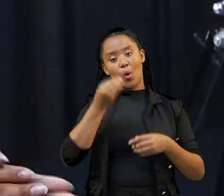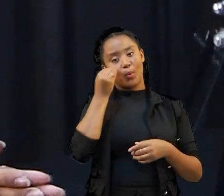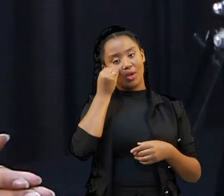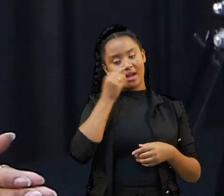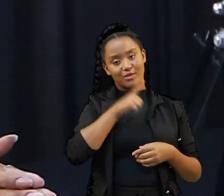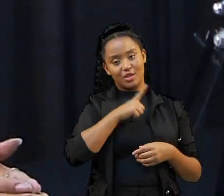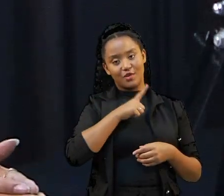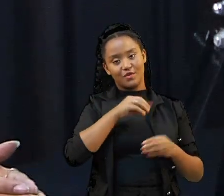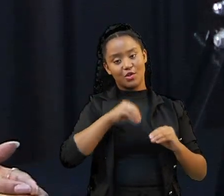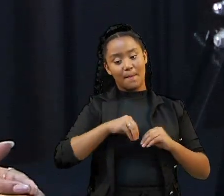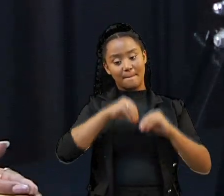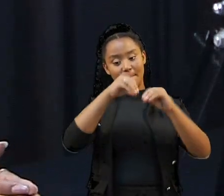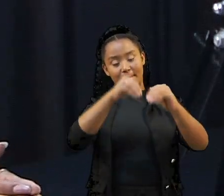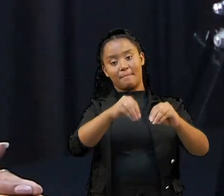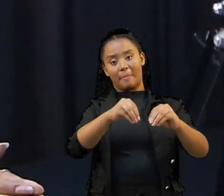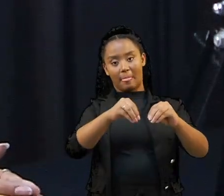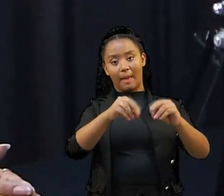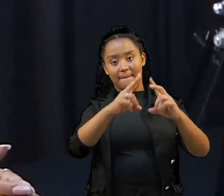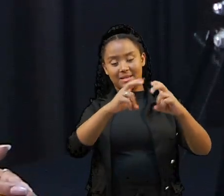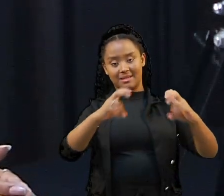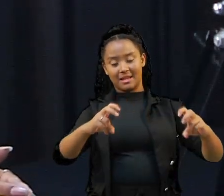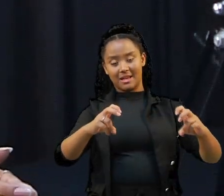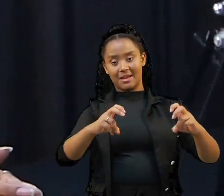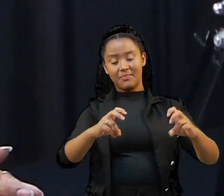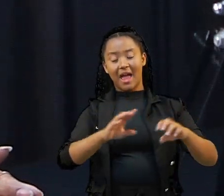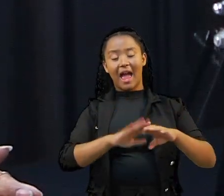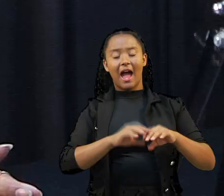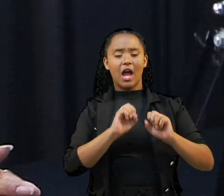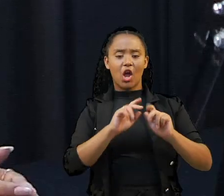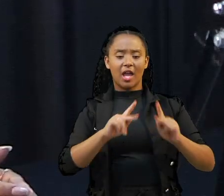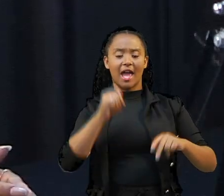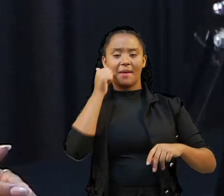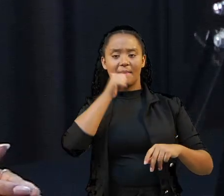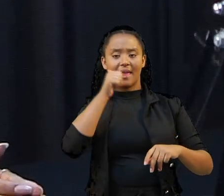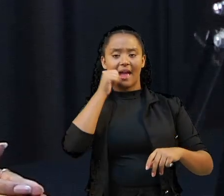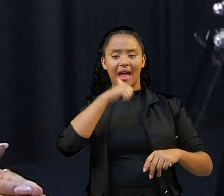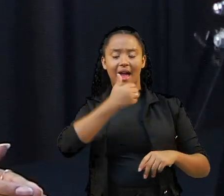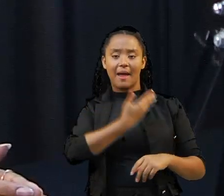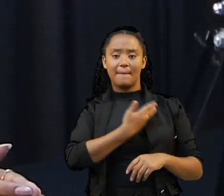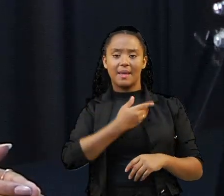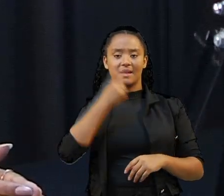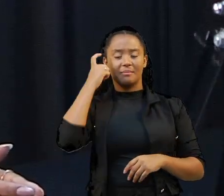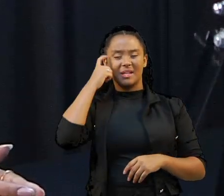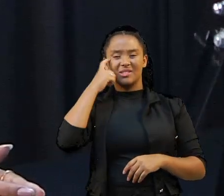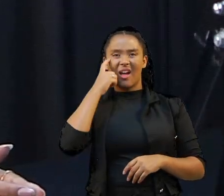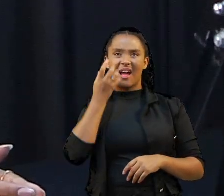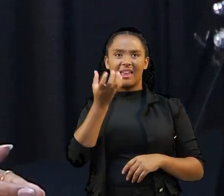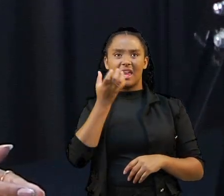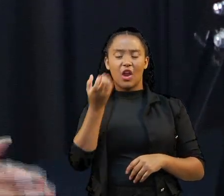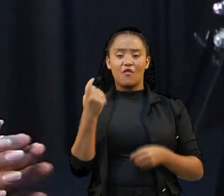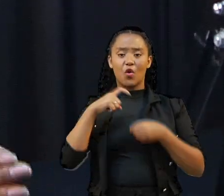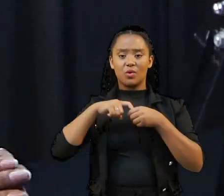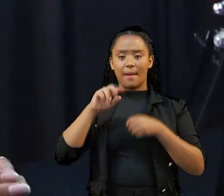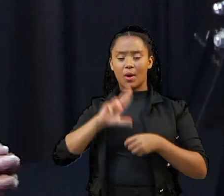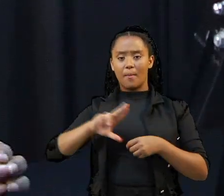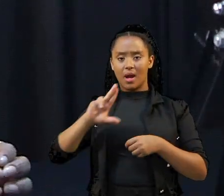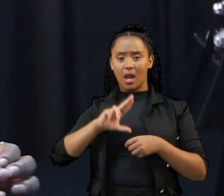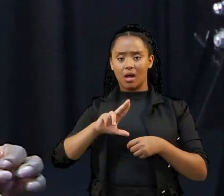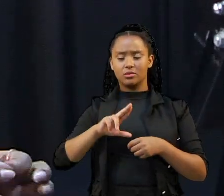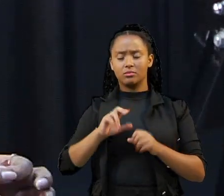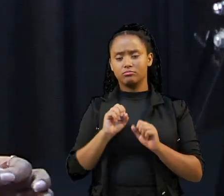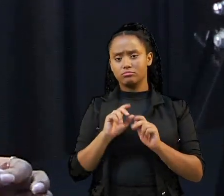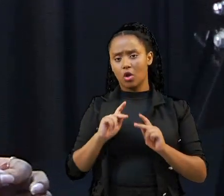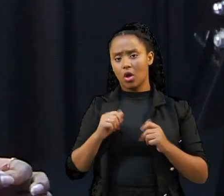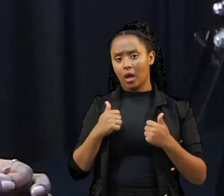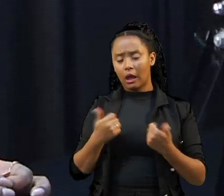fui... Ela falou que queria voltar de lá, de Santa Catarina, queria voltar para Uberlândia. E aí, no SISU, na cidade que eu estava